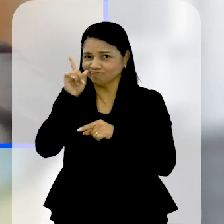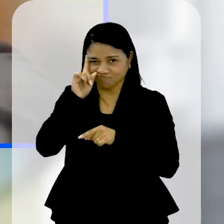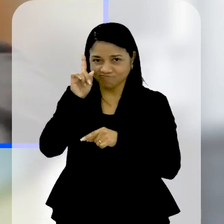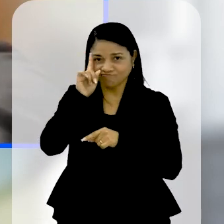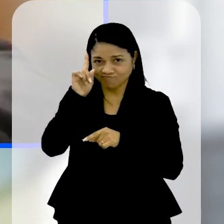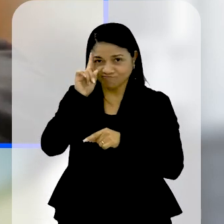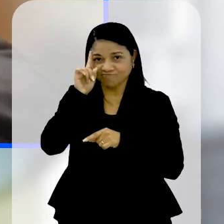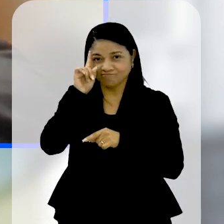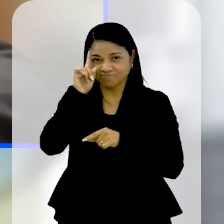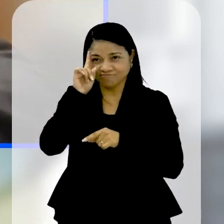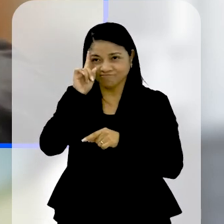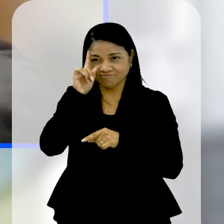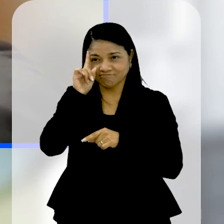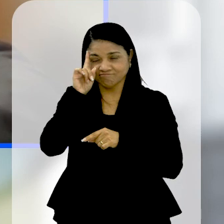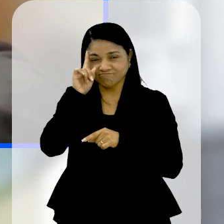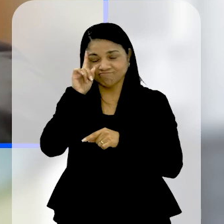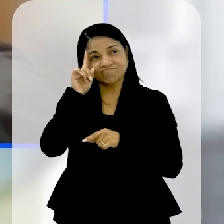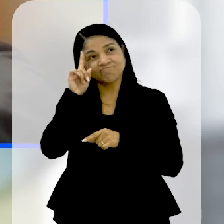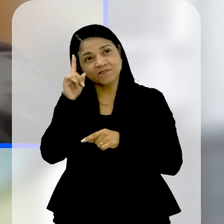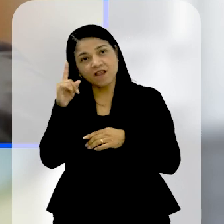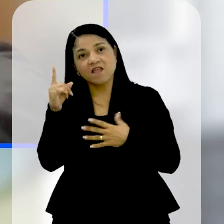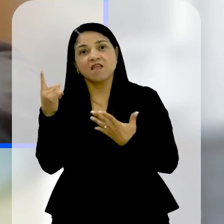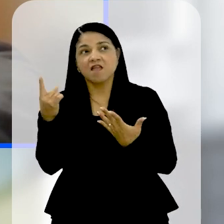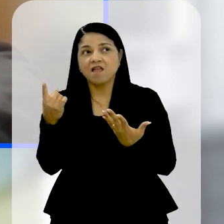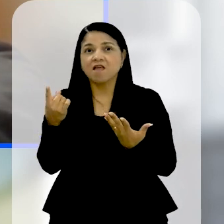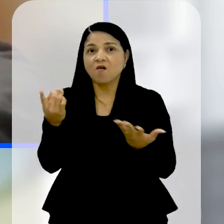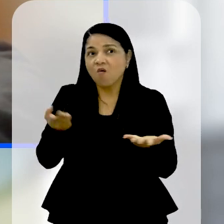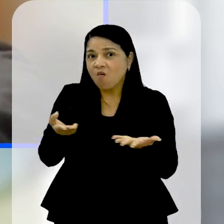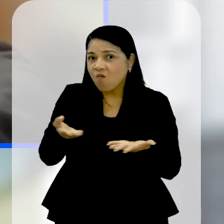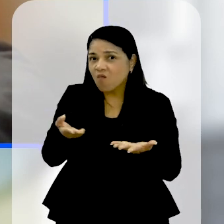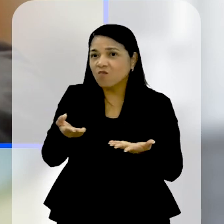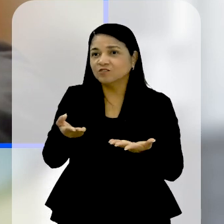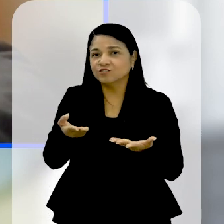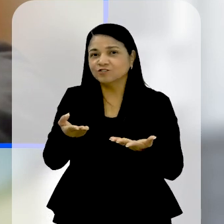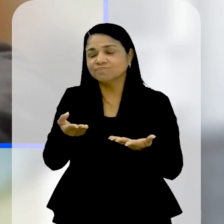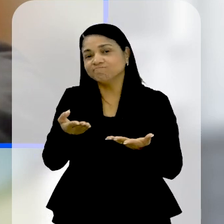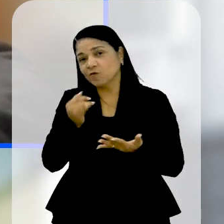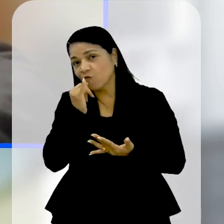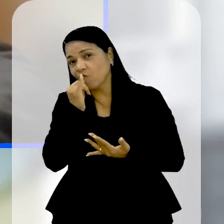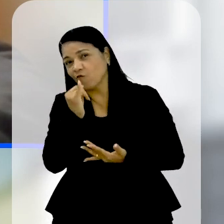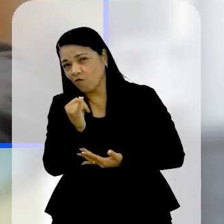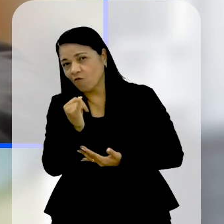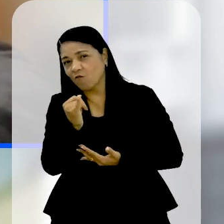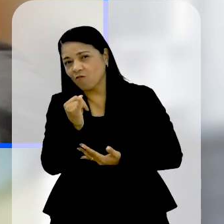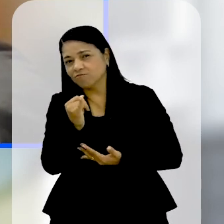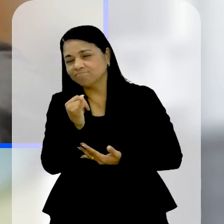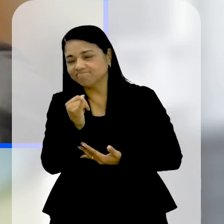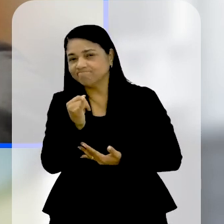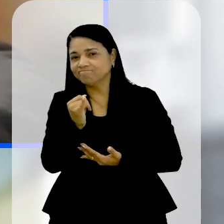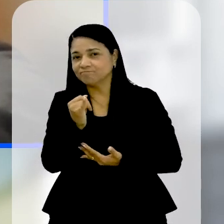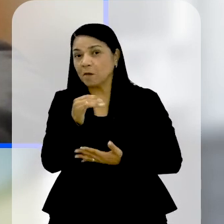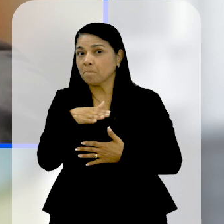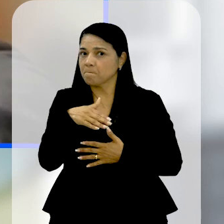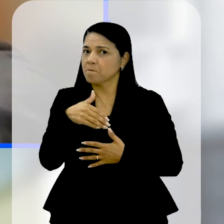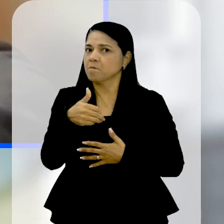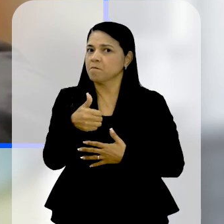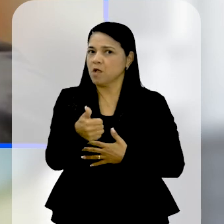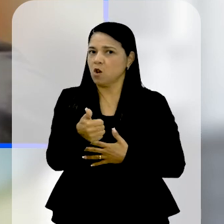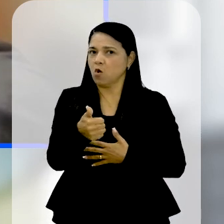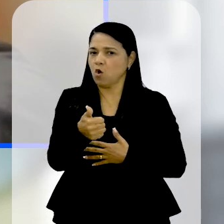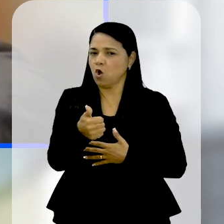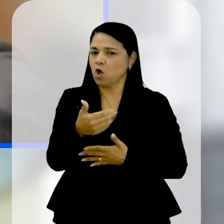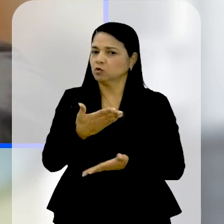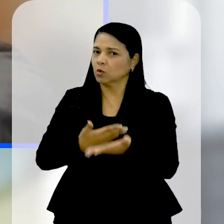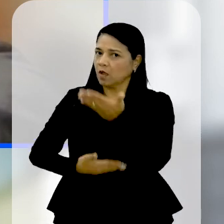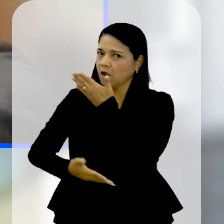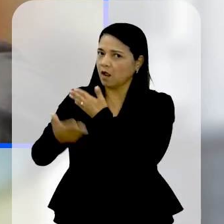tá? Ela é relativamente, hoje, eu diria, um pouco melhor do